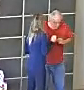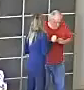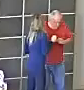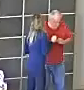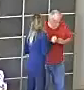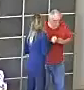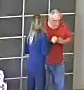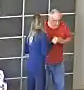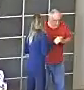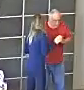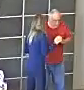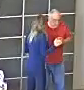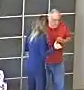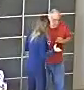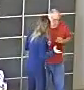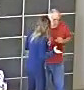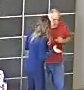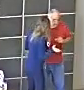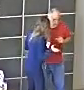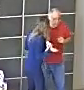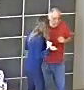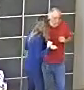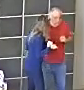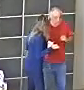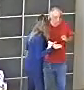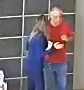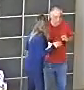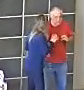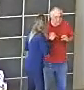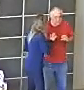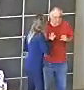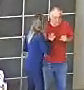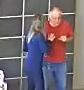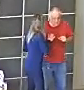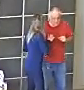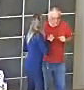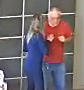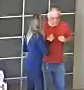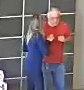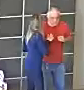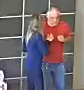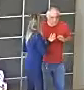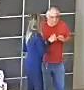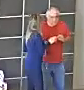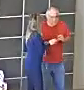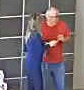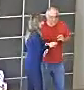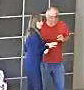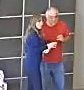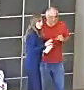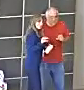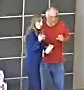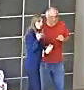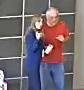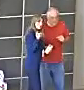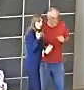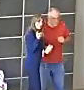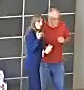isso é garantir emprego renda e circulação de pessoas turismo